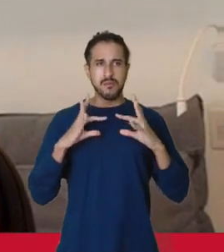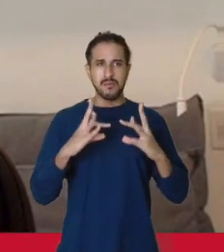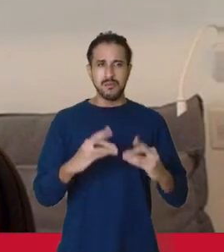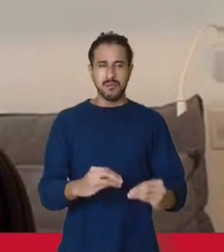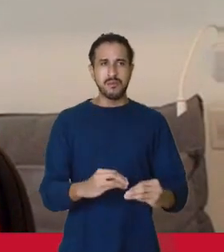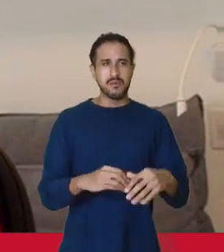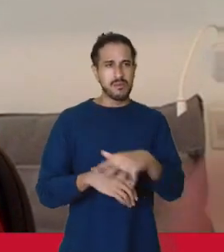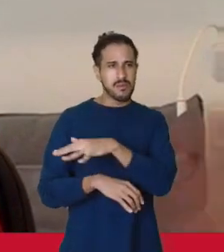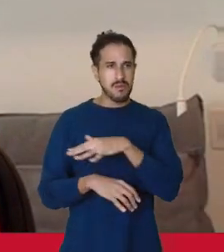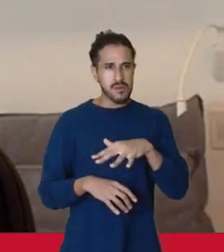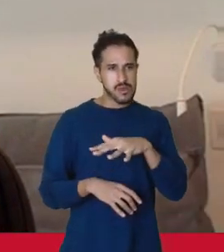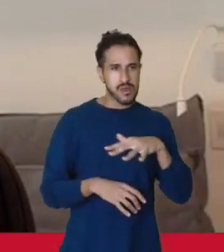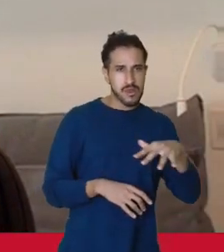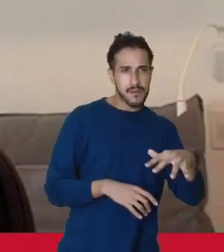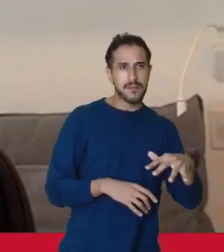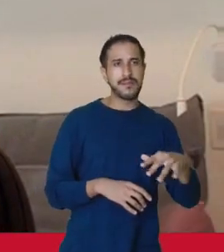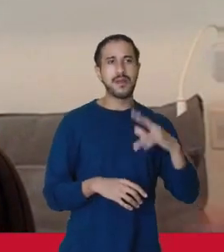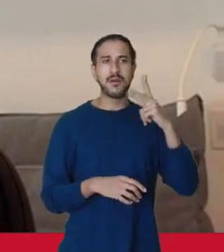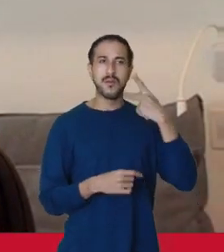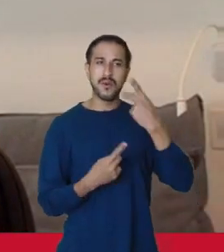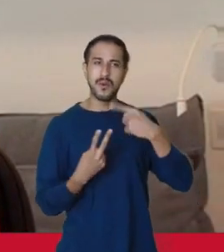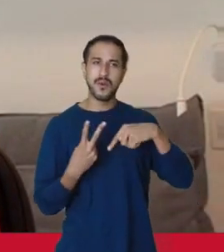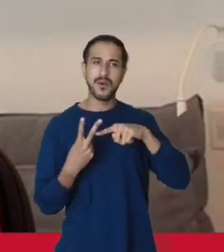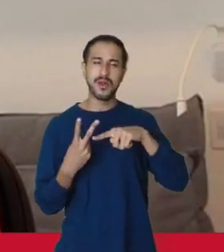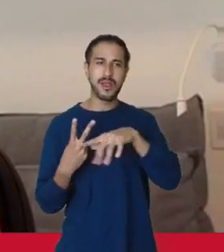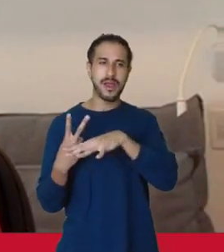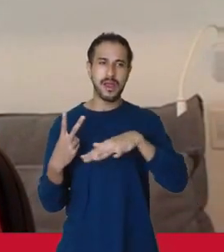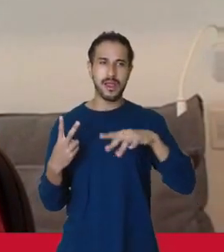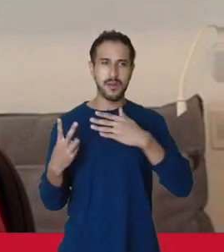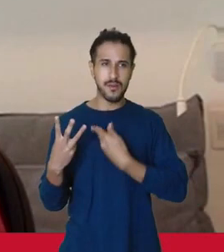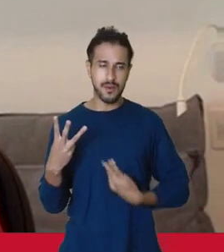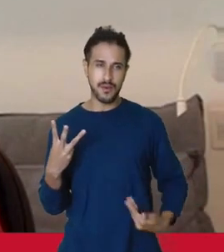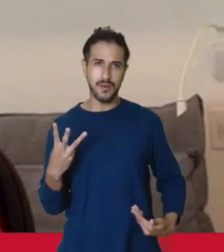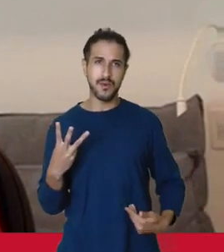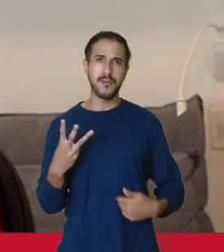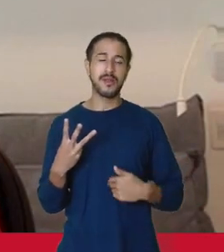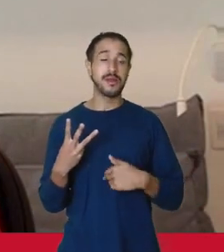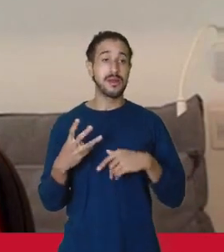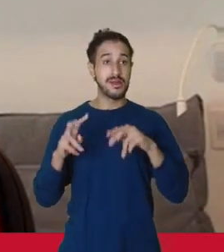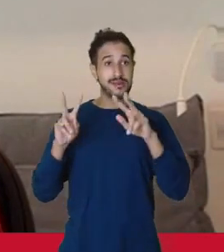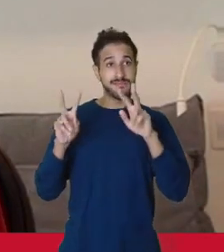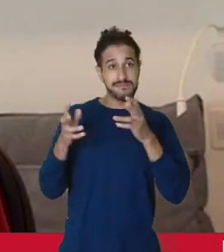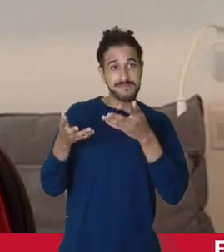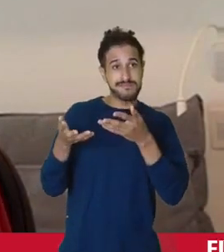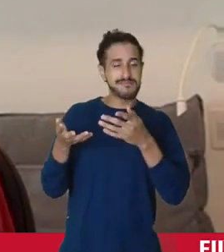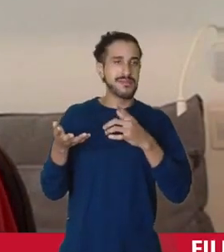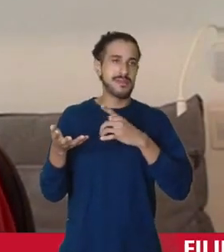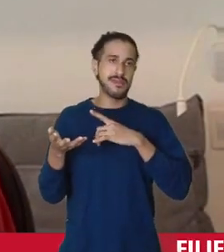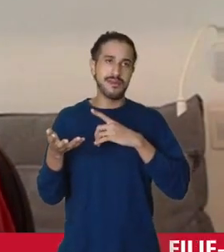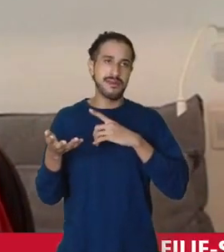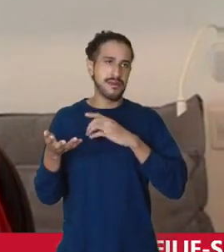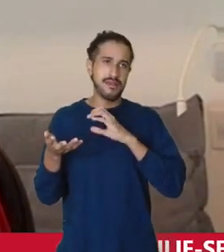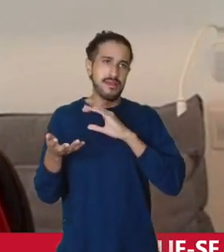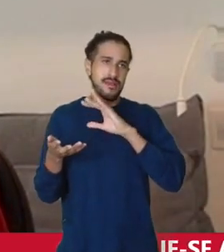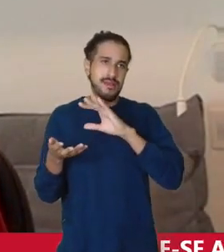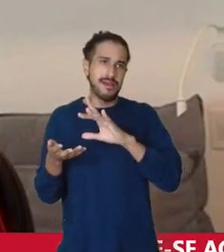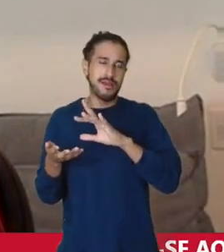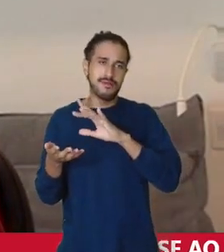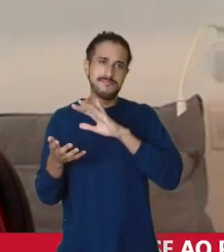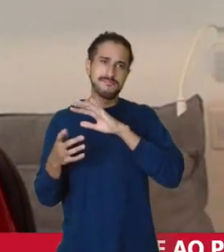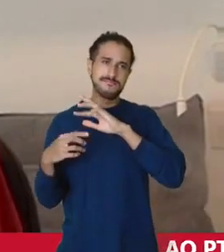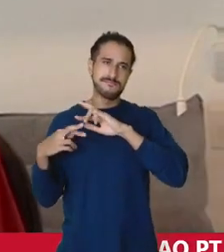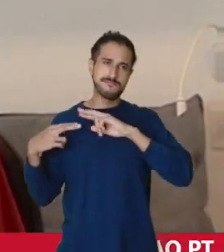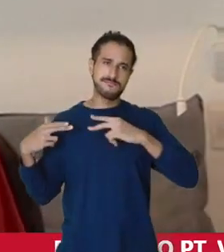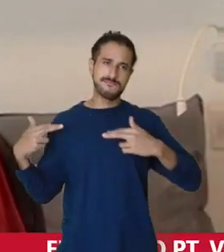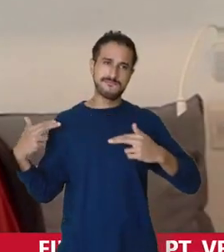os espaços, né, da política, na esfera pública. E isso tem, é claro, né, uma série